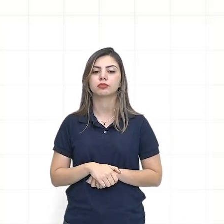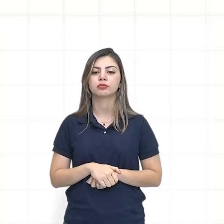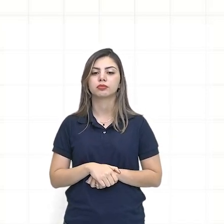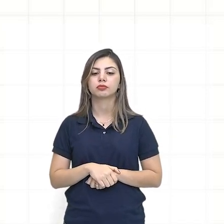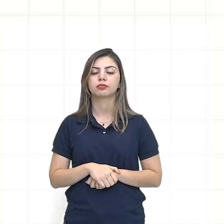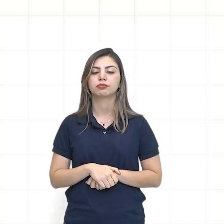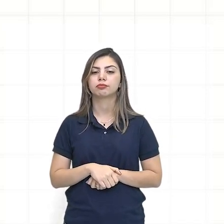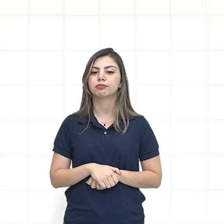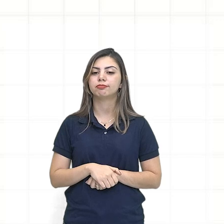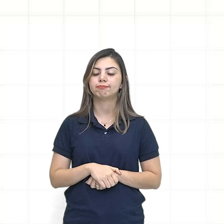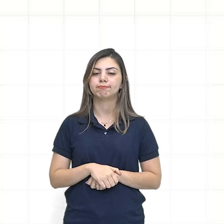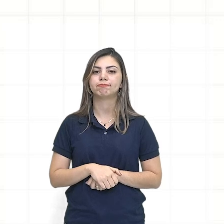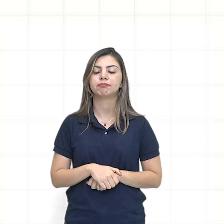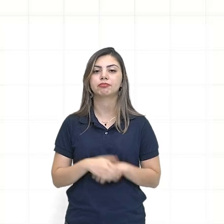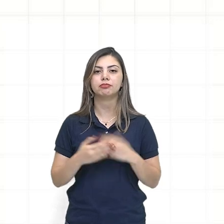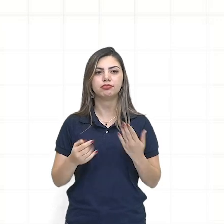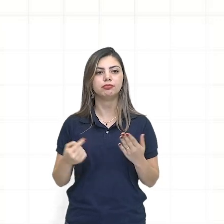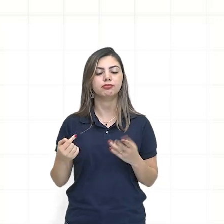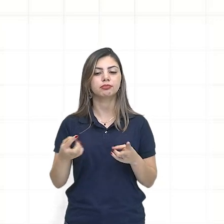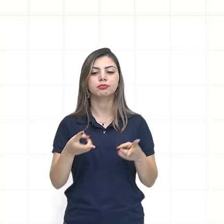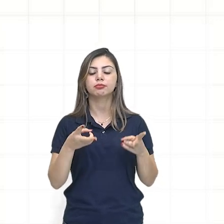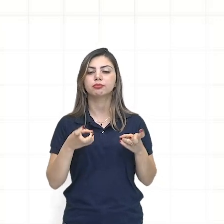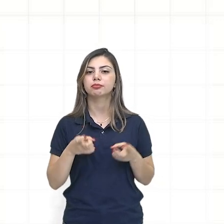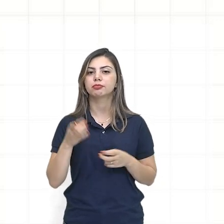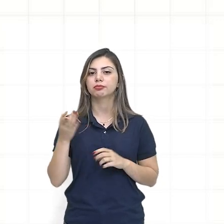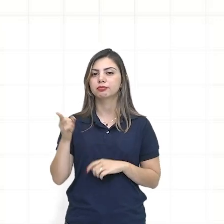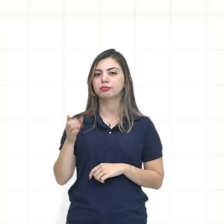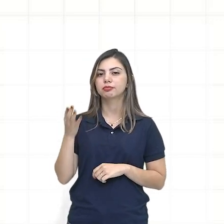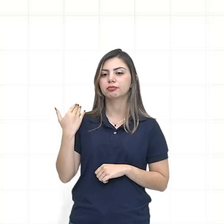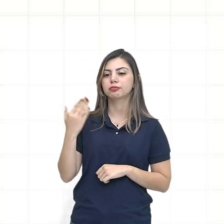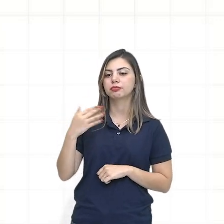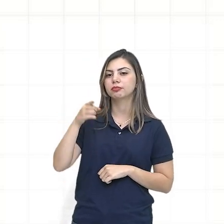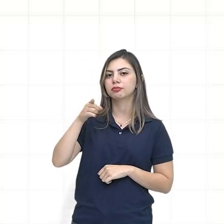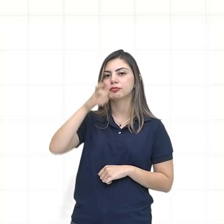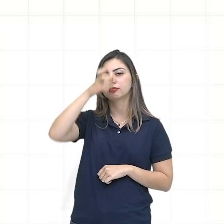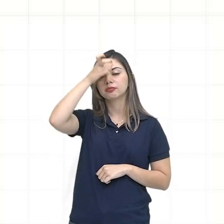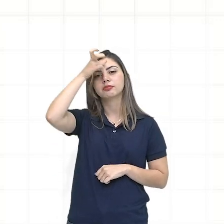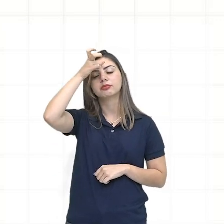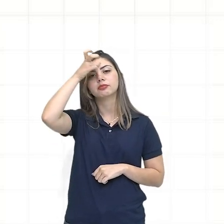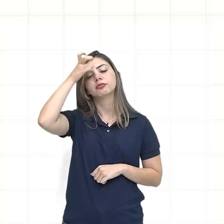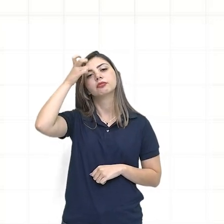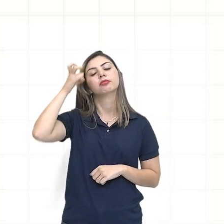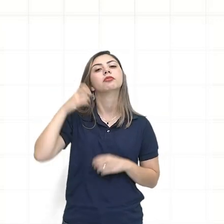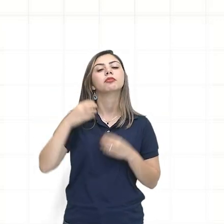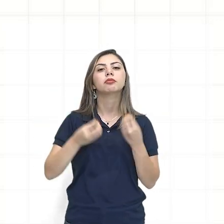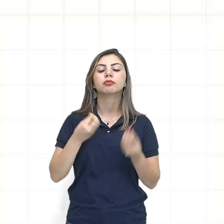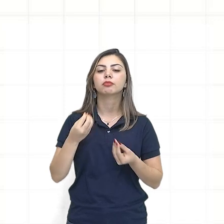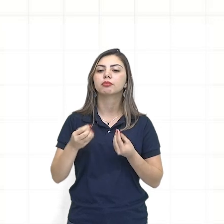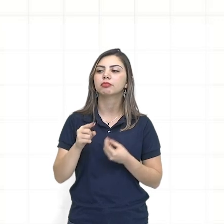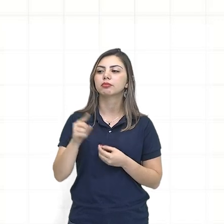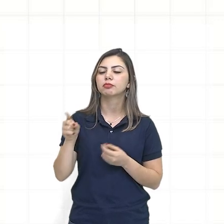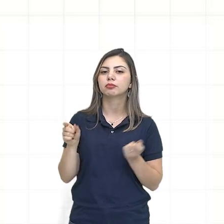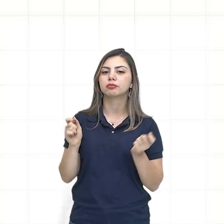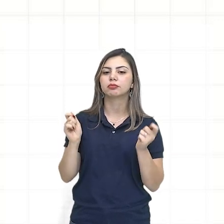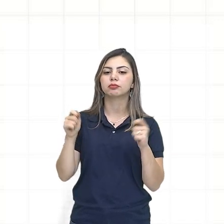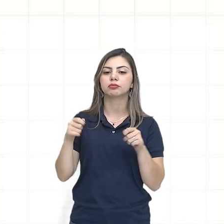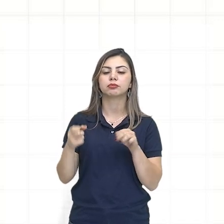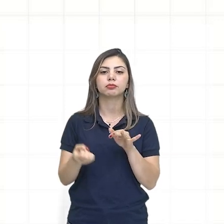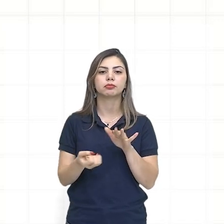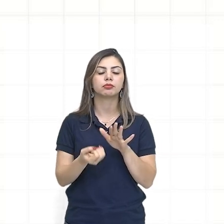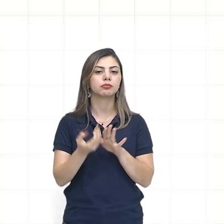ó. A gente pode observar que os egípcios, eles já, né, poderiam formar